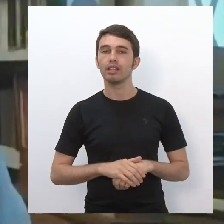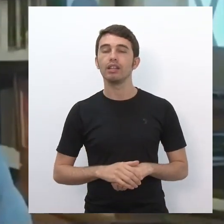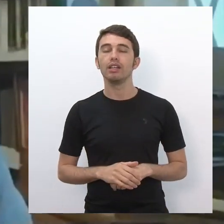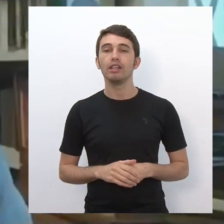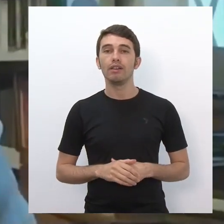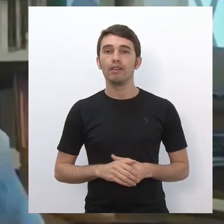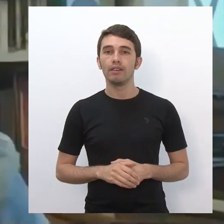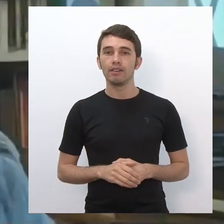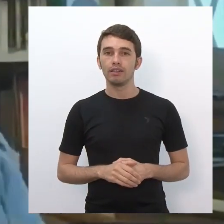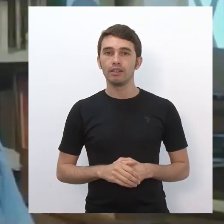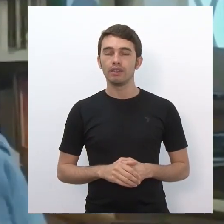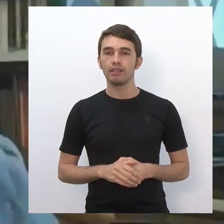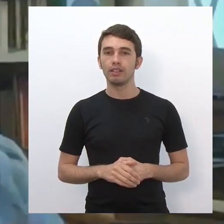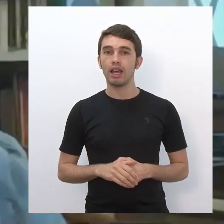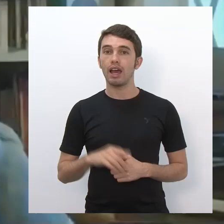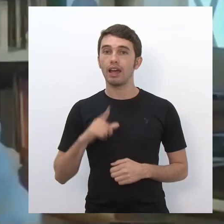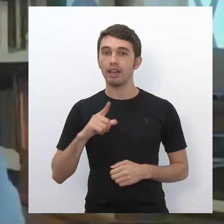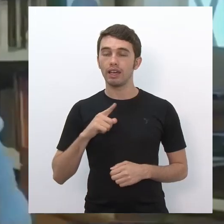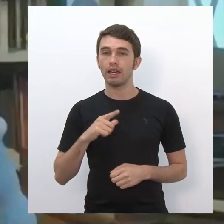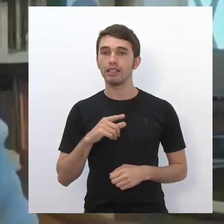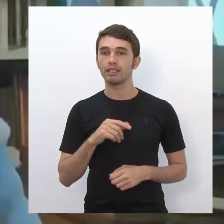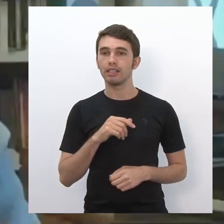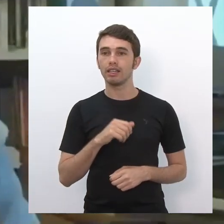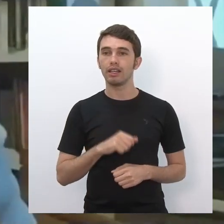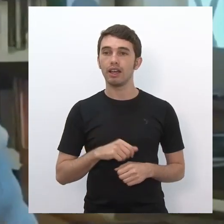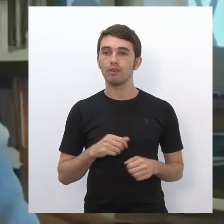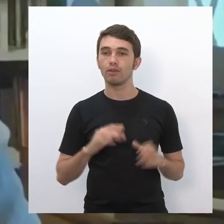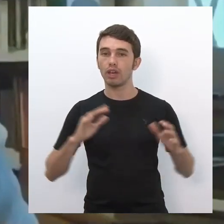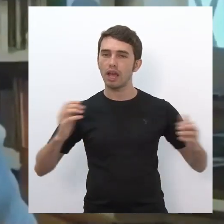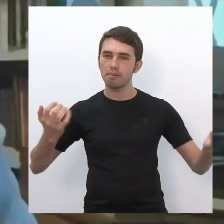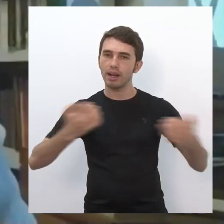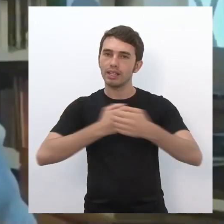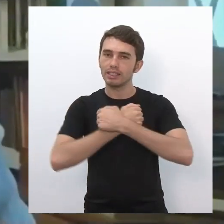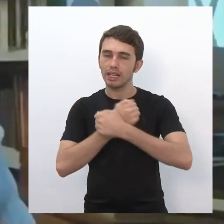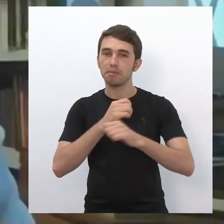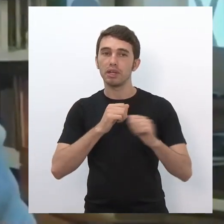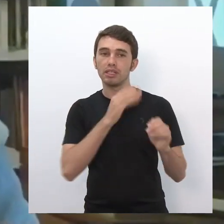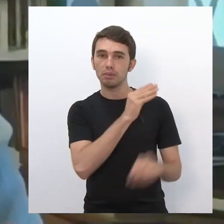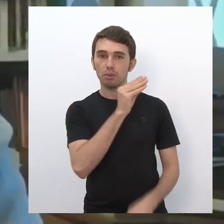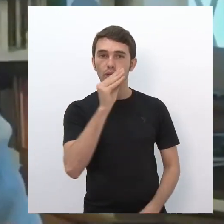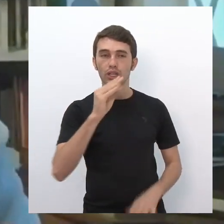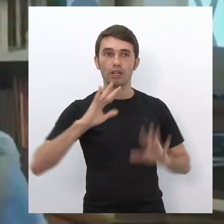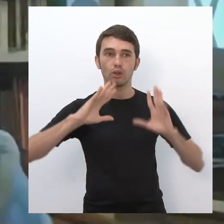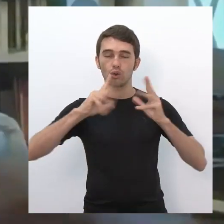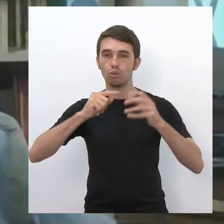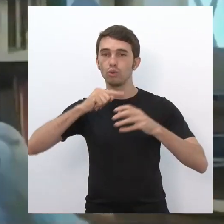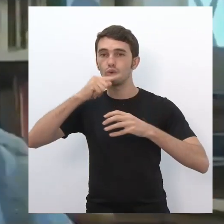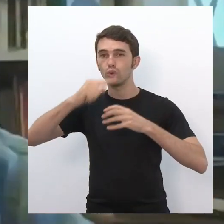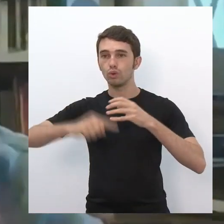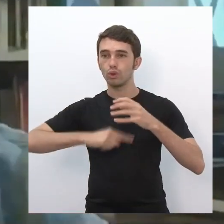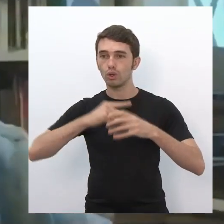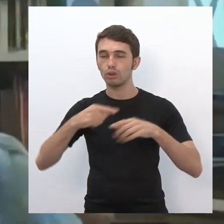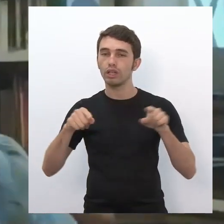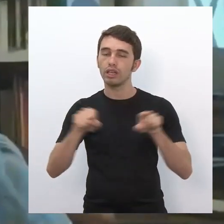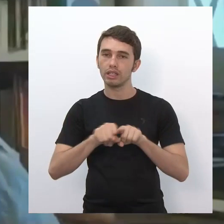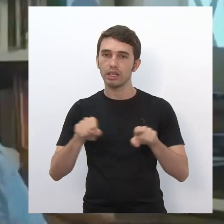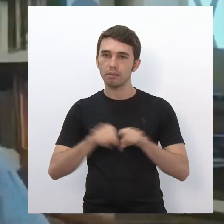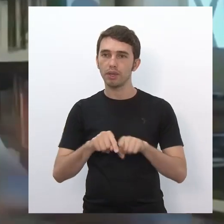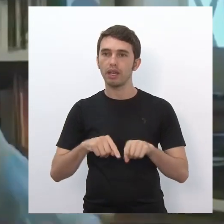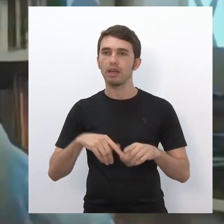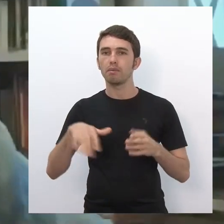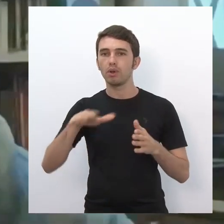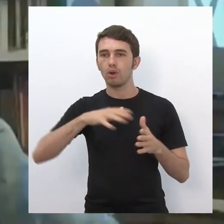E essa agenda foi abraçada pelas bibliotecas públicas no mundo inteiro, né? E está sendo abraçada pelo